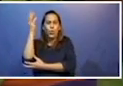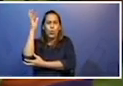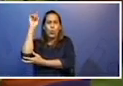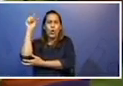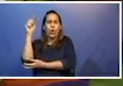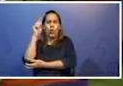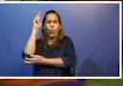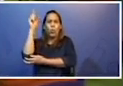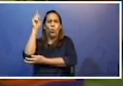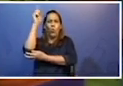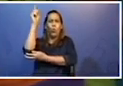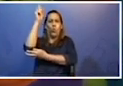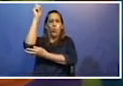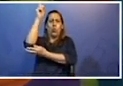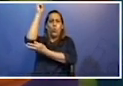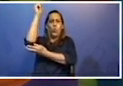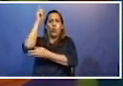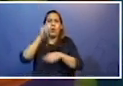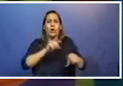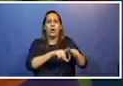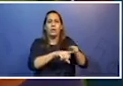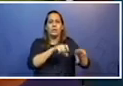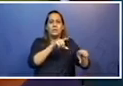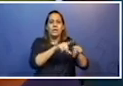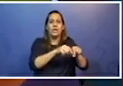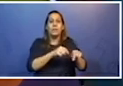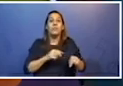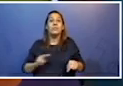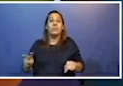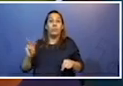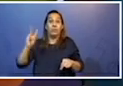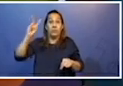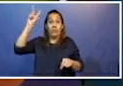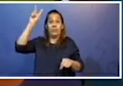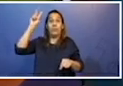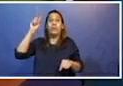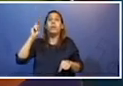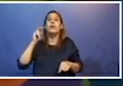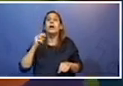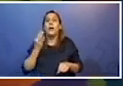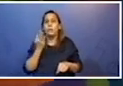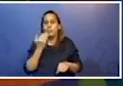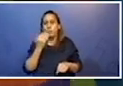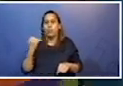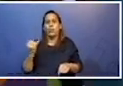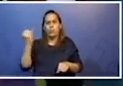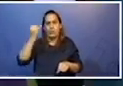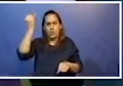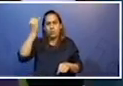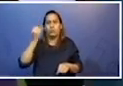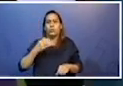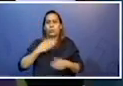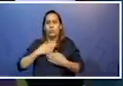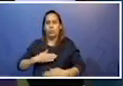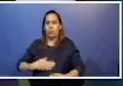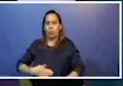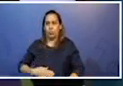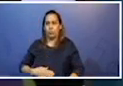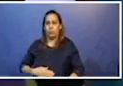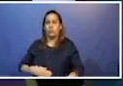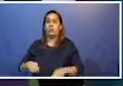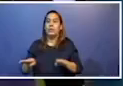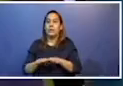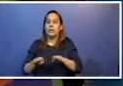Amazônia. Seus frutos guardam sementes ricas em nutrientes. Legal, né? Continuando, ó,